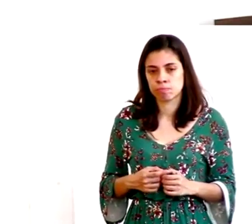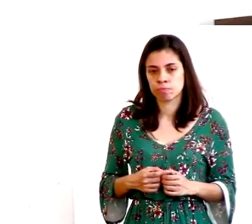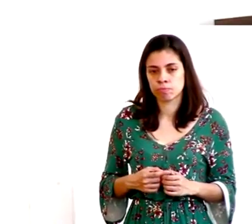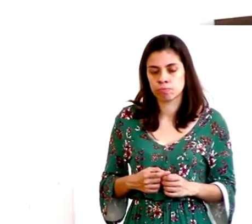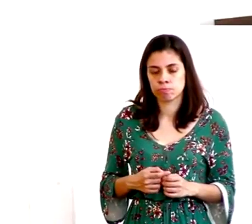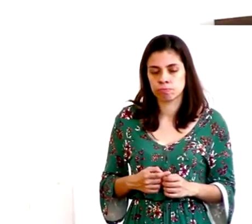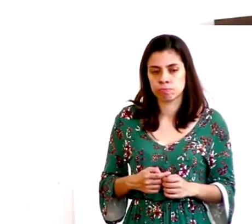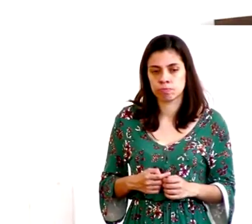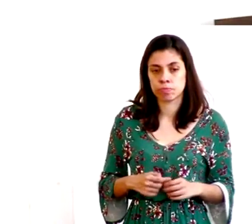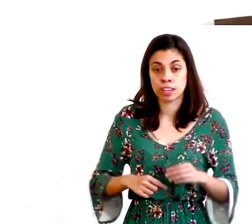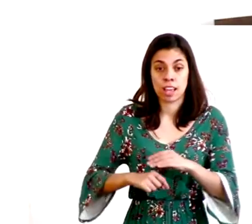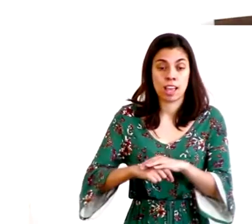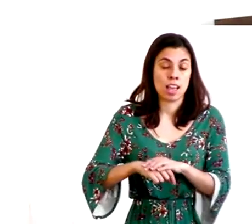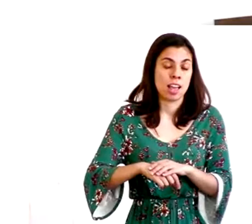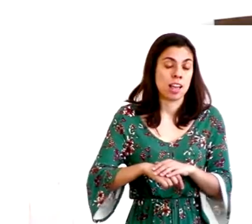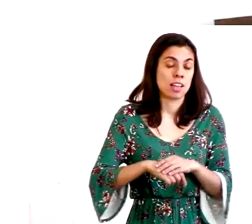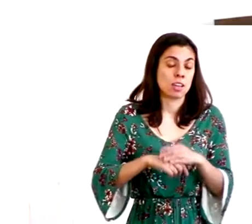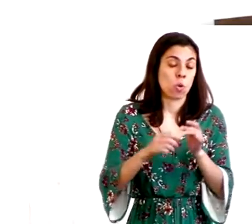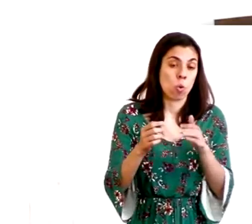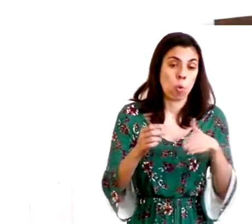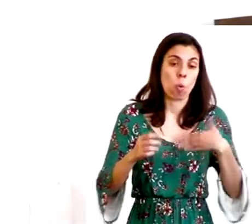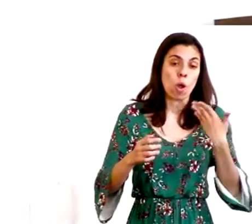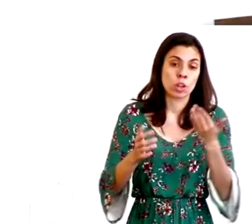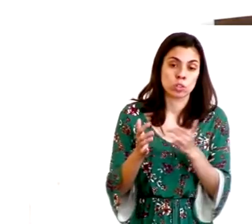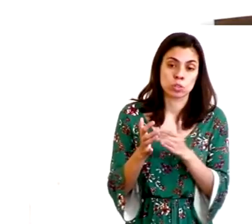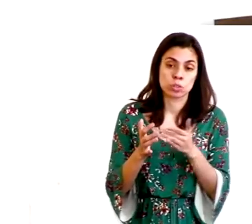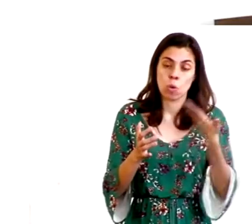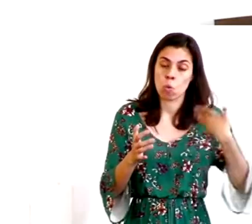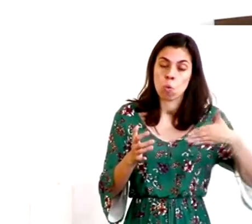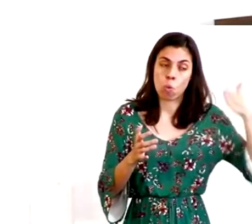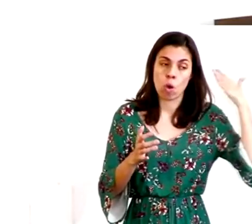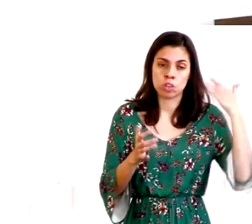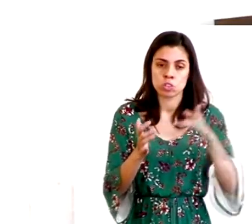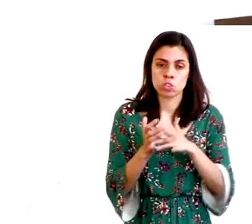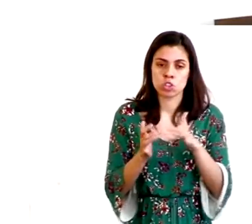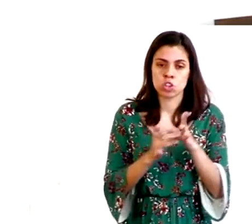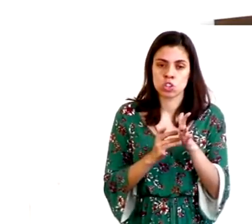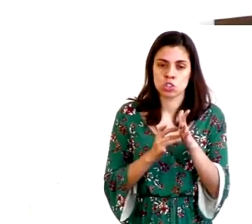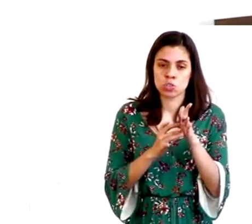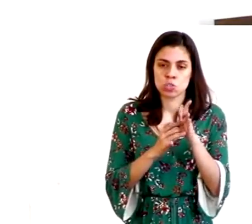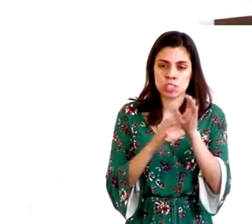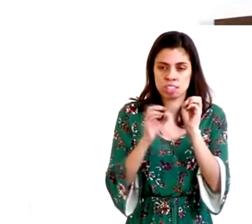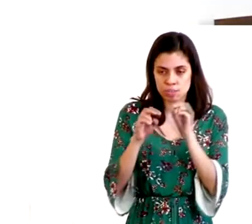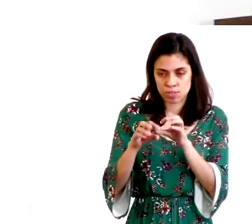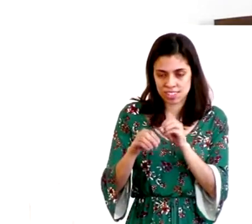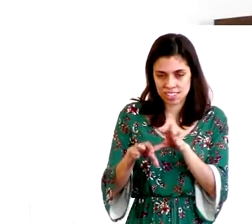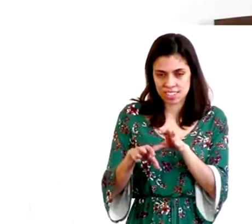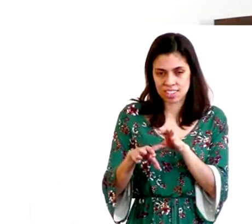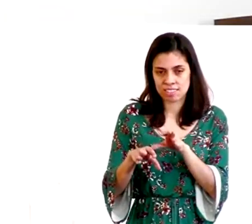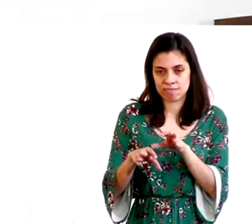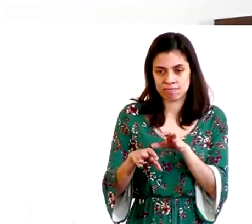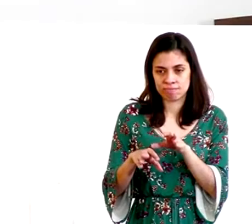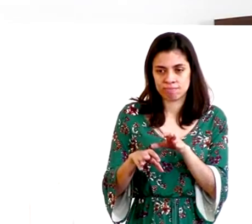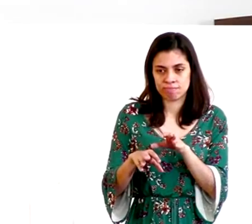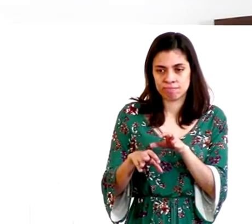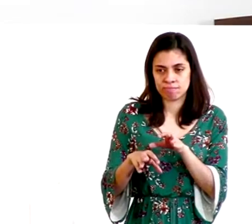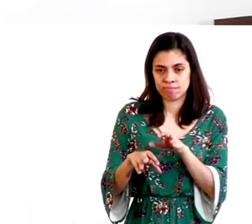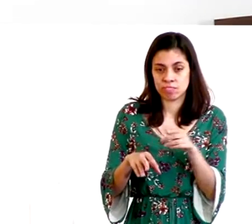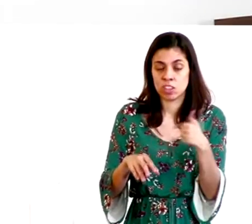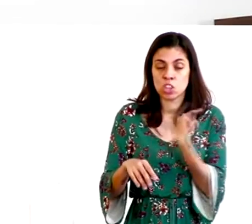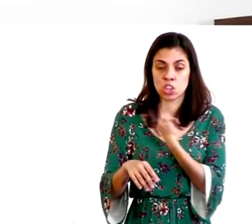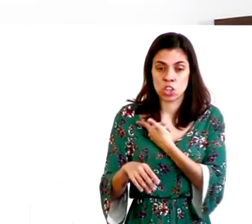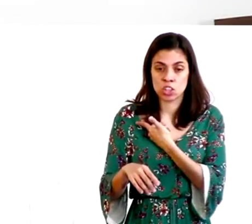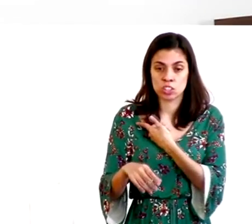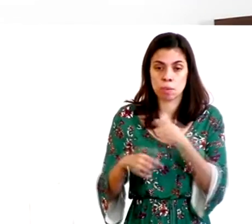cada dia, a cada momento, e submeter-se à autoridade do Rei, pois o reino de Deus